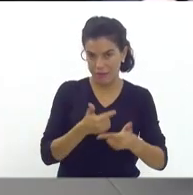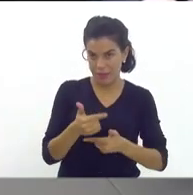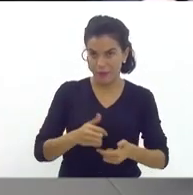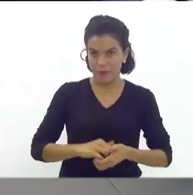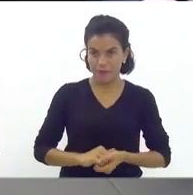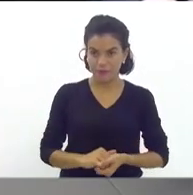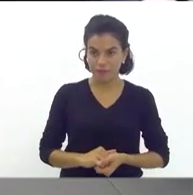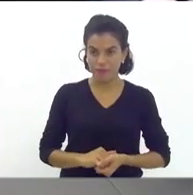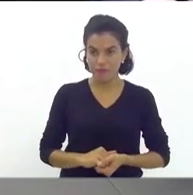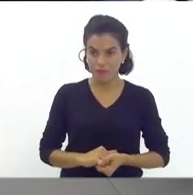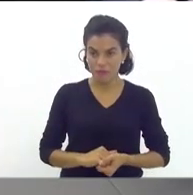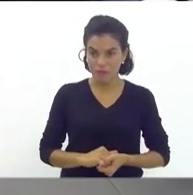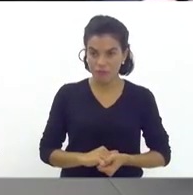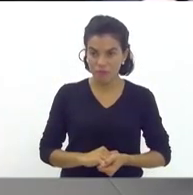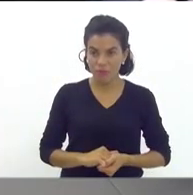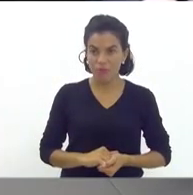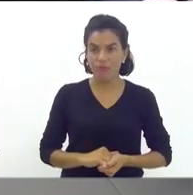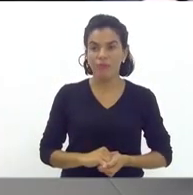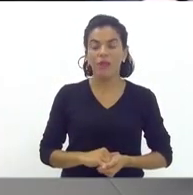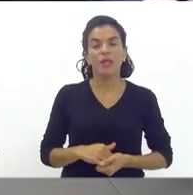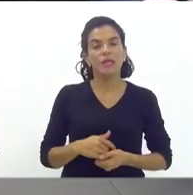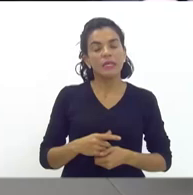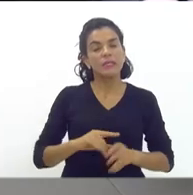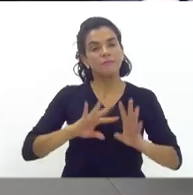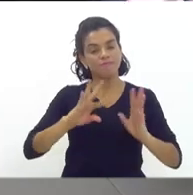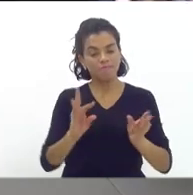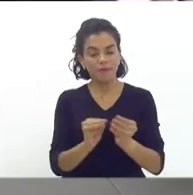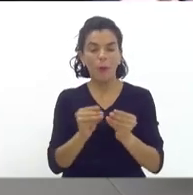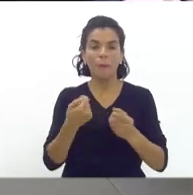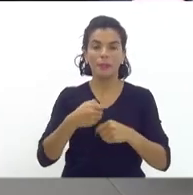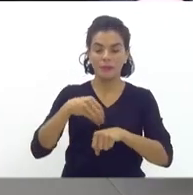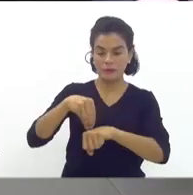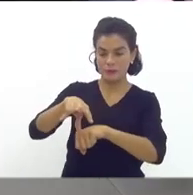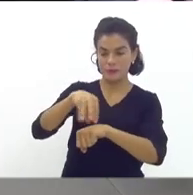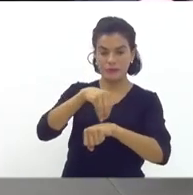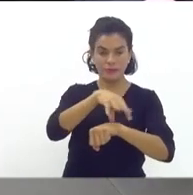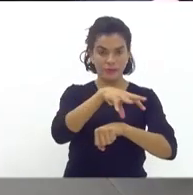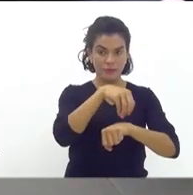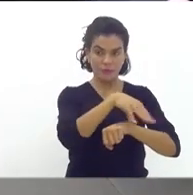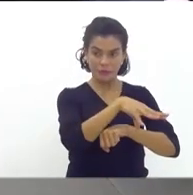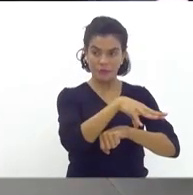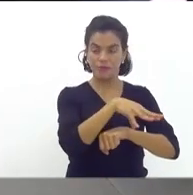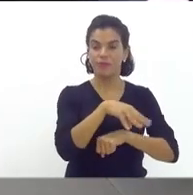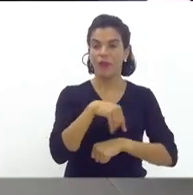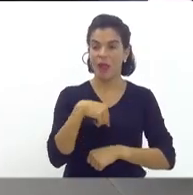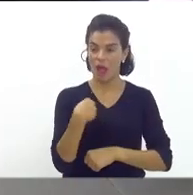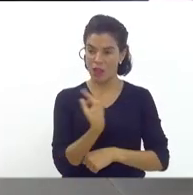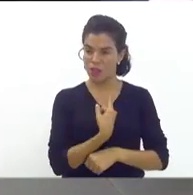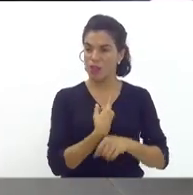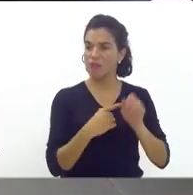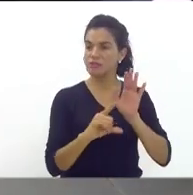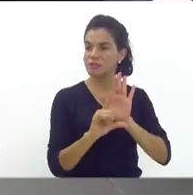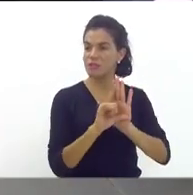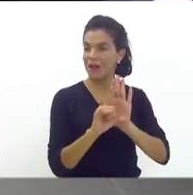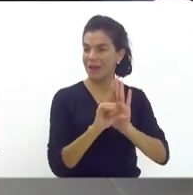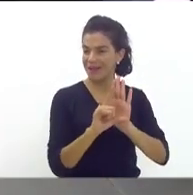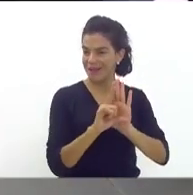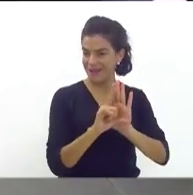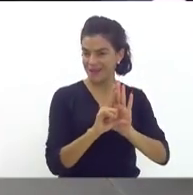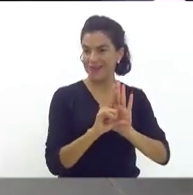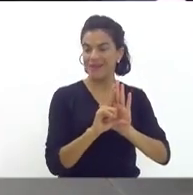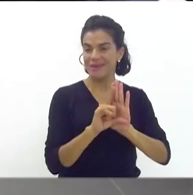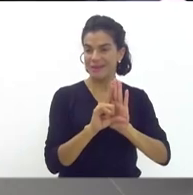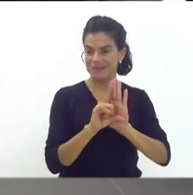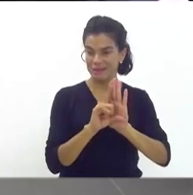e um ponto que eu preciso trazer para vossas excelências é que a nossa legislação né que que